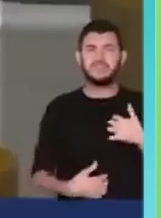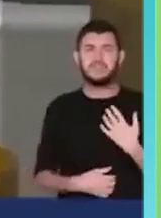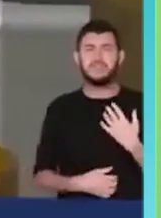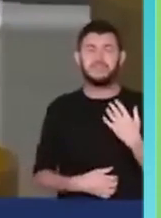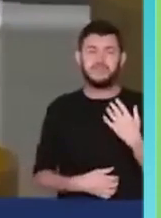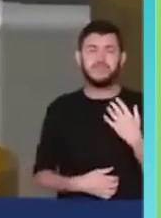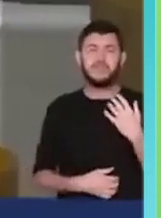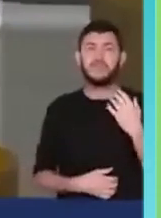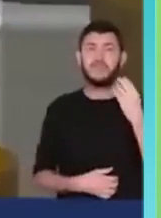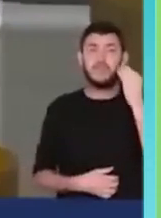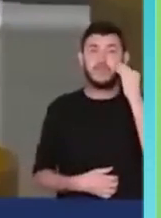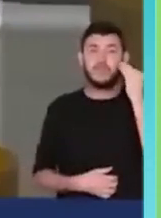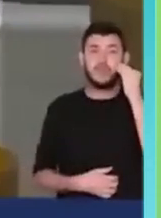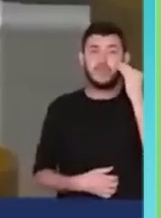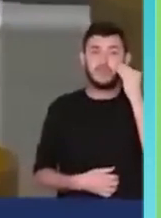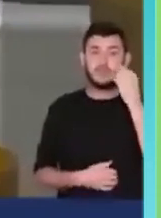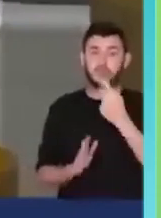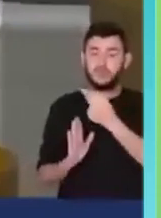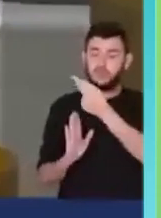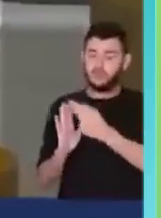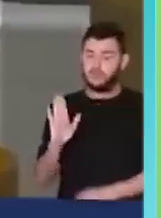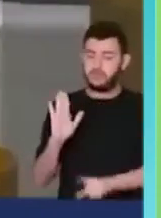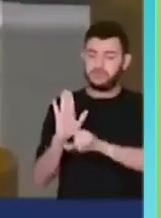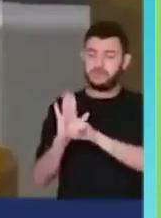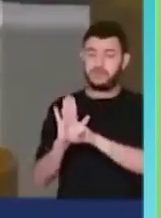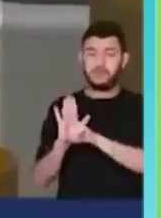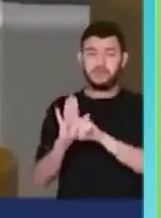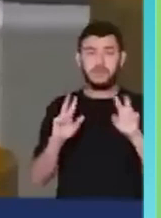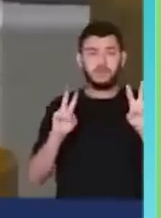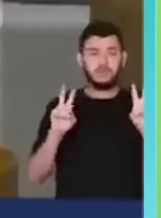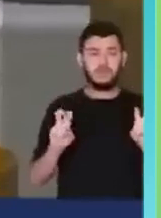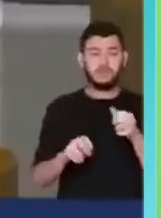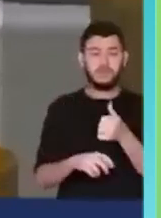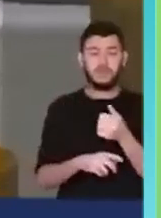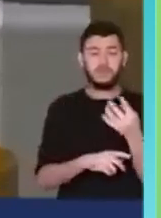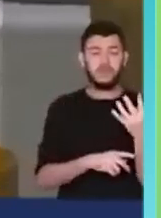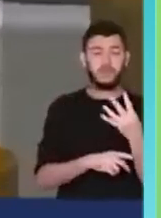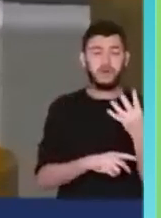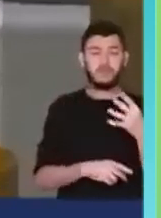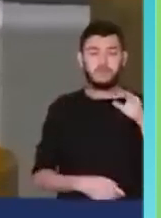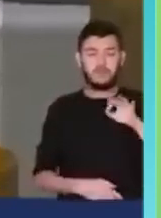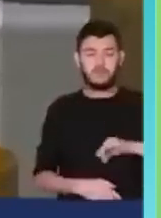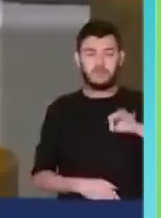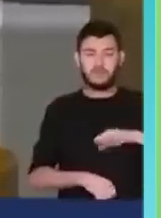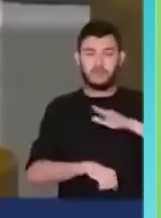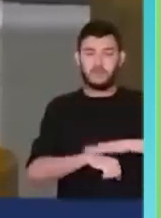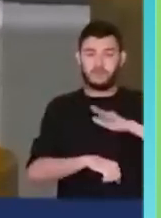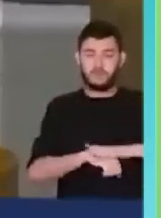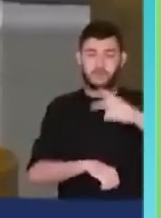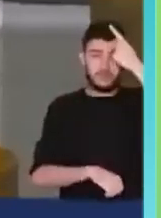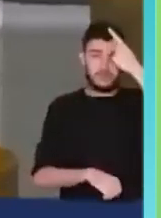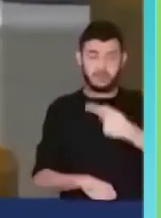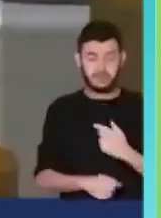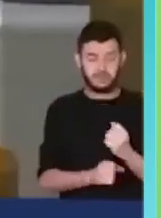o projeto de lei e do 14º salário projeto da minha autoria lá